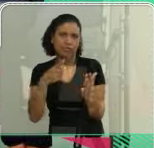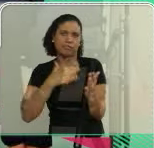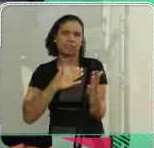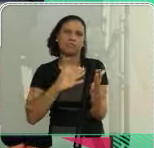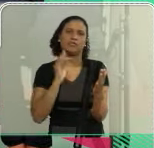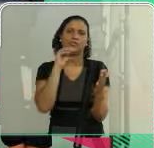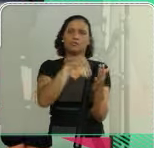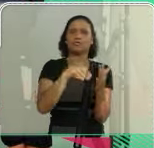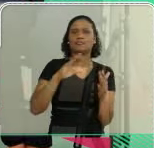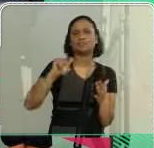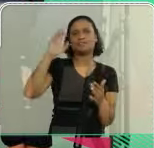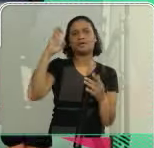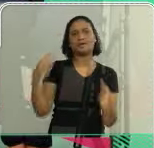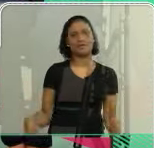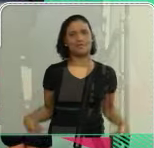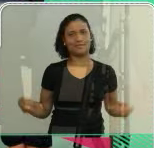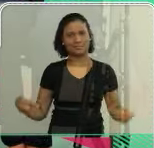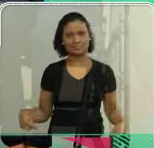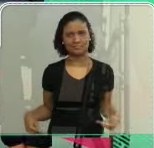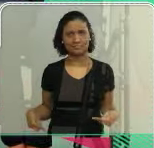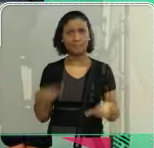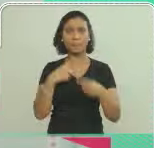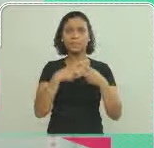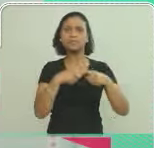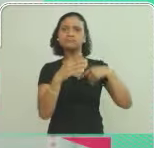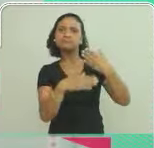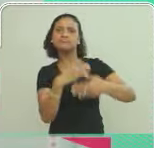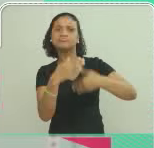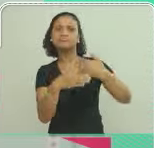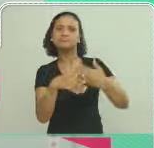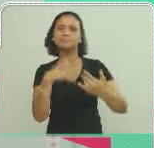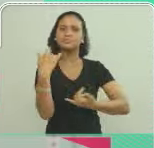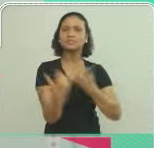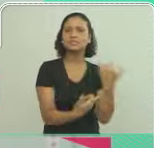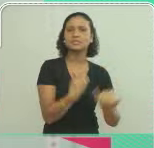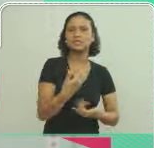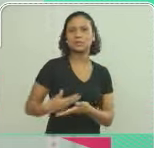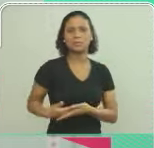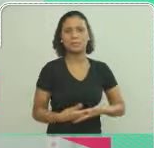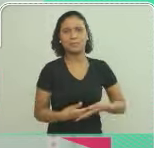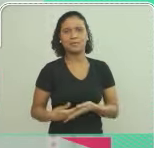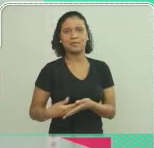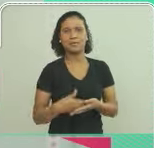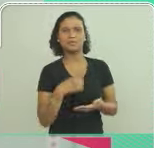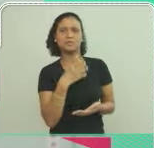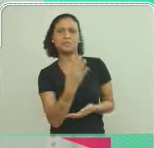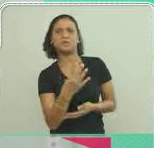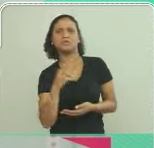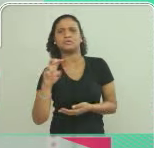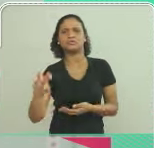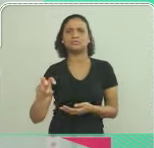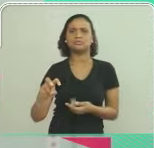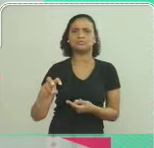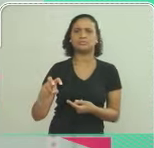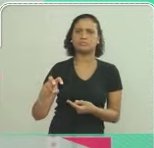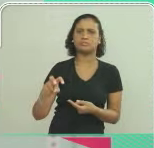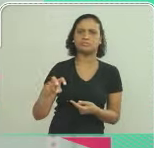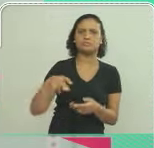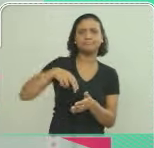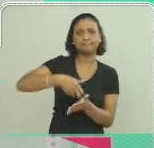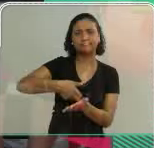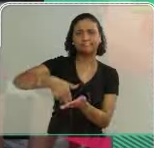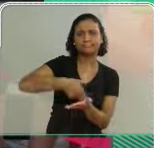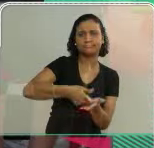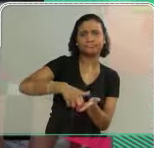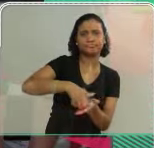Porque ao passo que a Maia estava no chão brincando, bebê ainda com 4, 5 meses, no tapetinho, que eu chegava, ela primeiro olhava para a roda e depois a gente